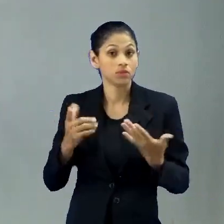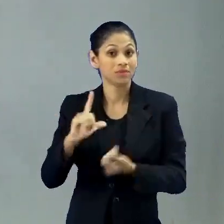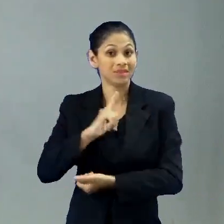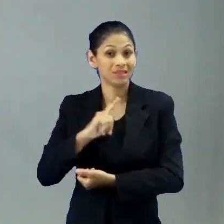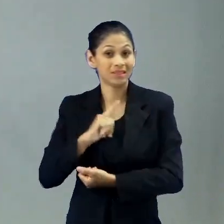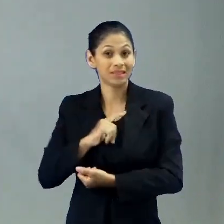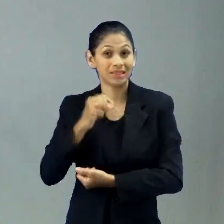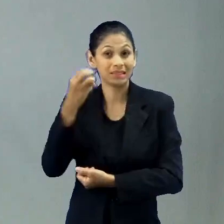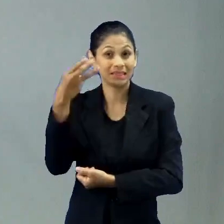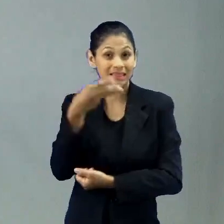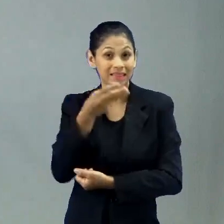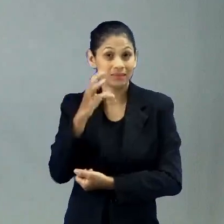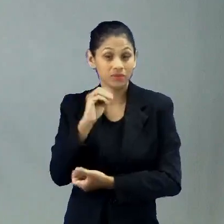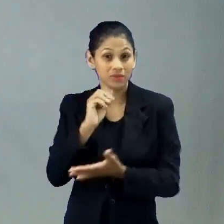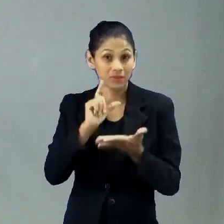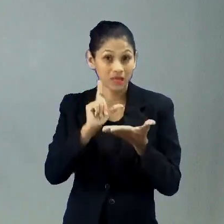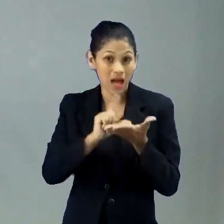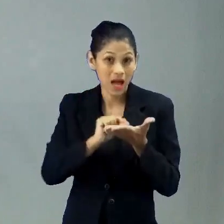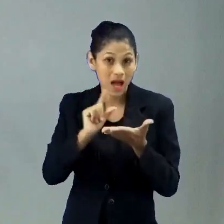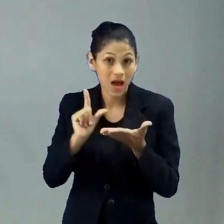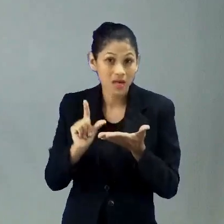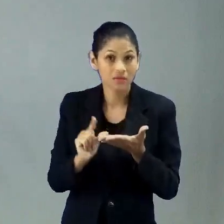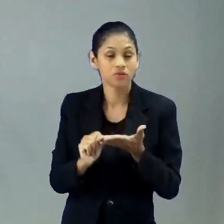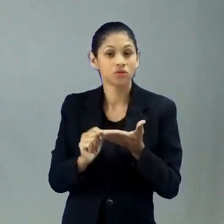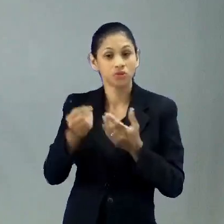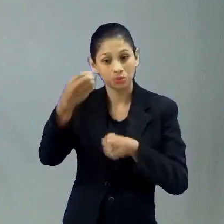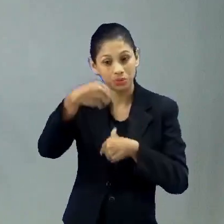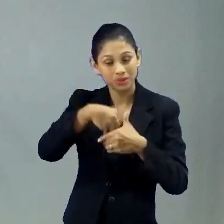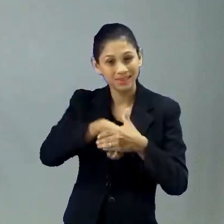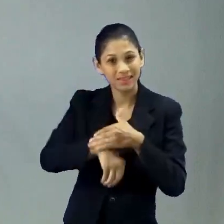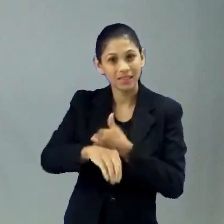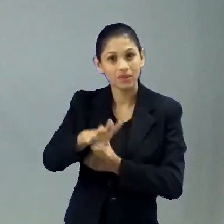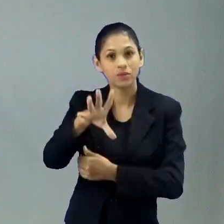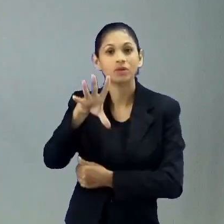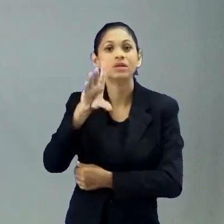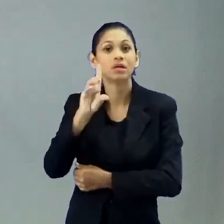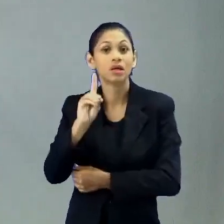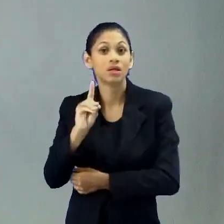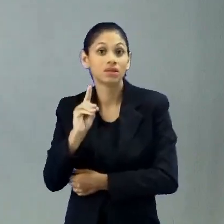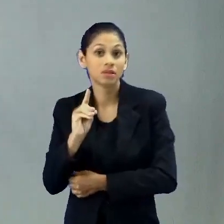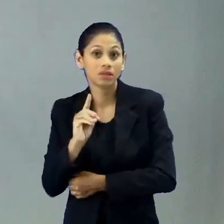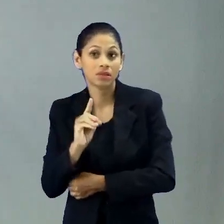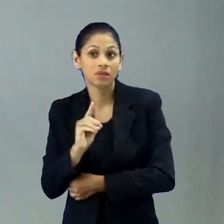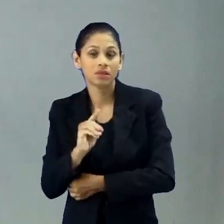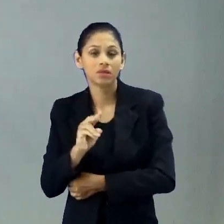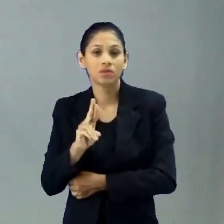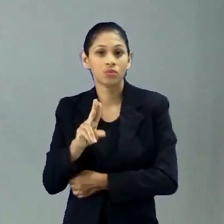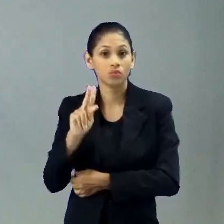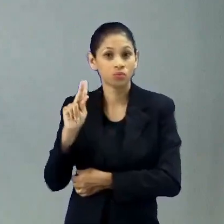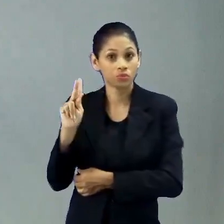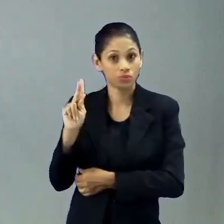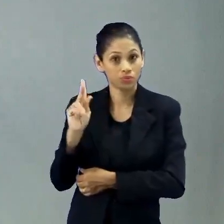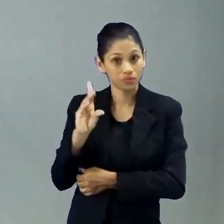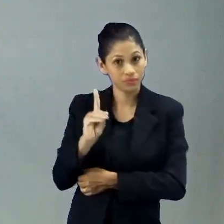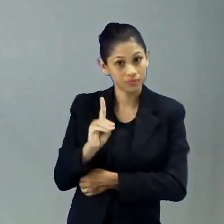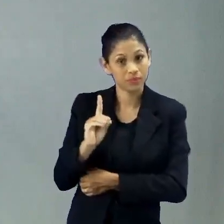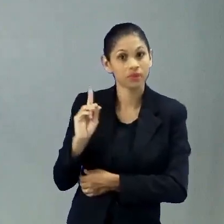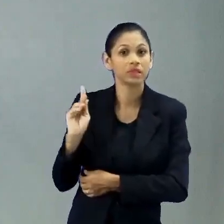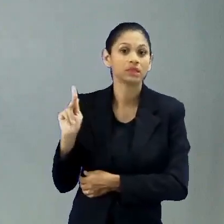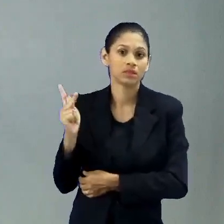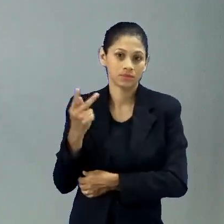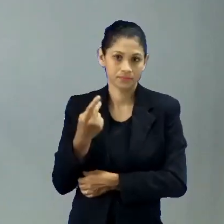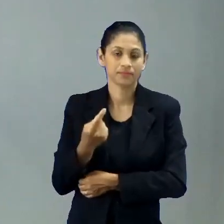Universal. Faça a sua pesquisa e identifique quais são esses artigos. E todos eles, como eu mencionava agora há